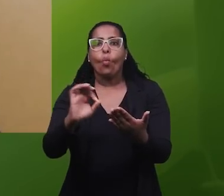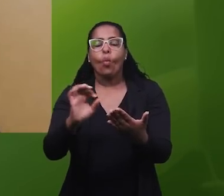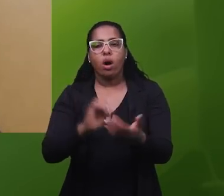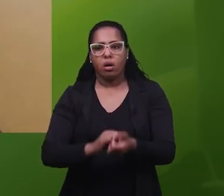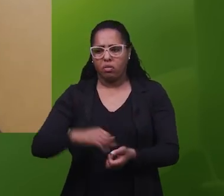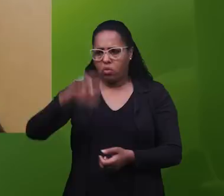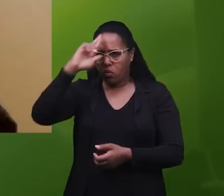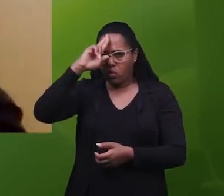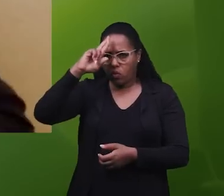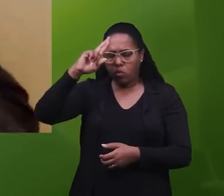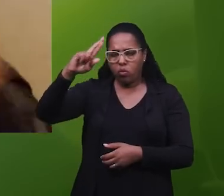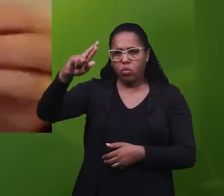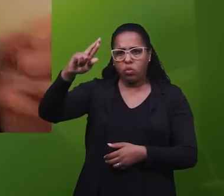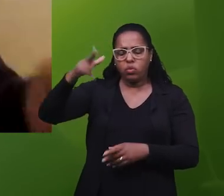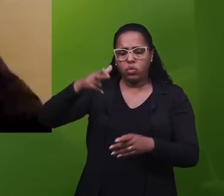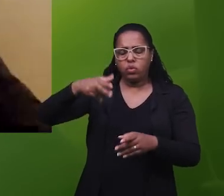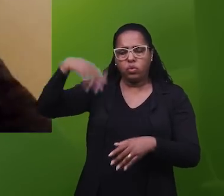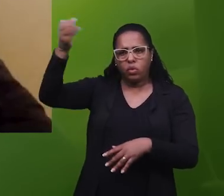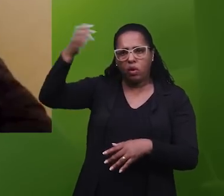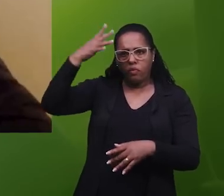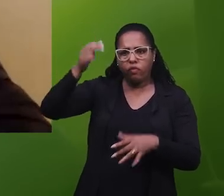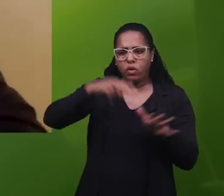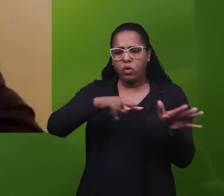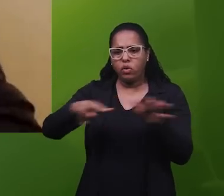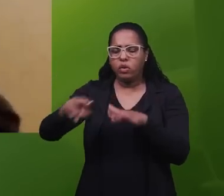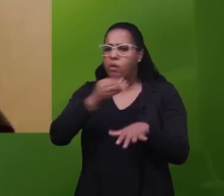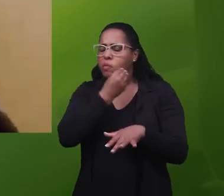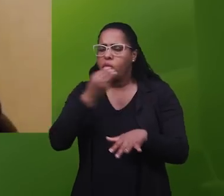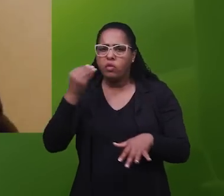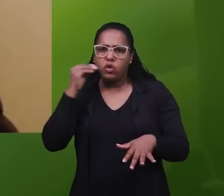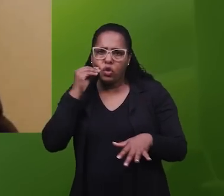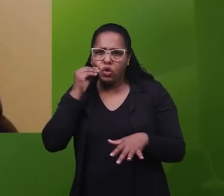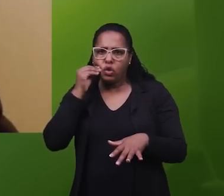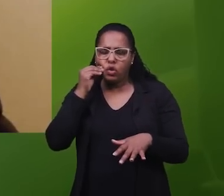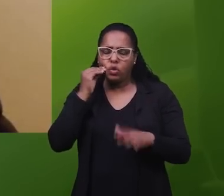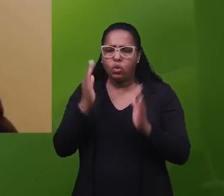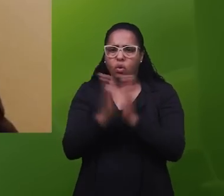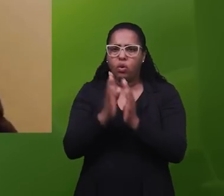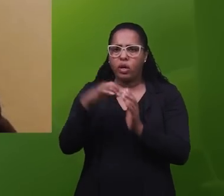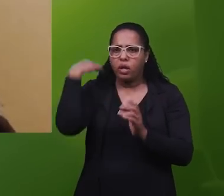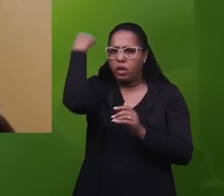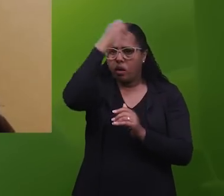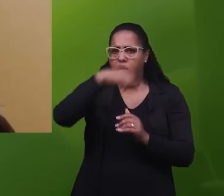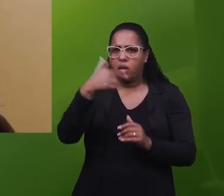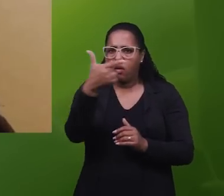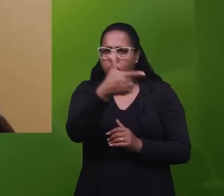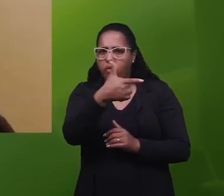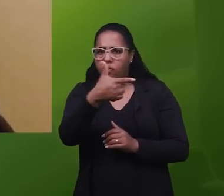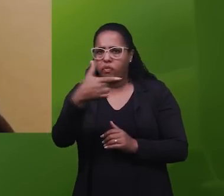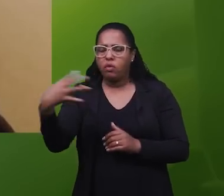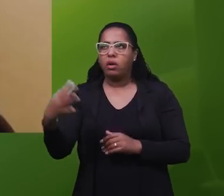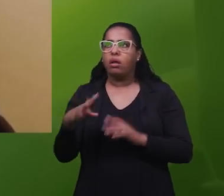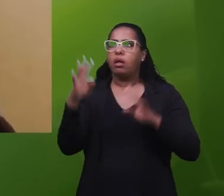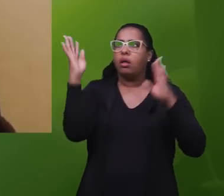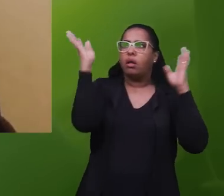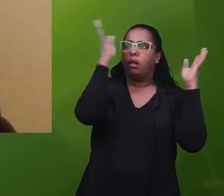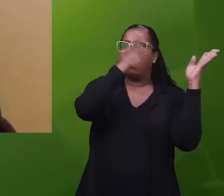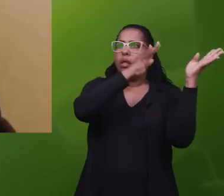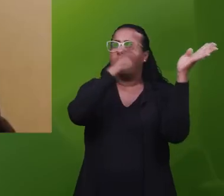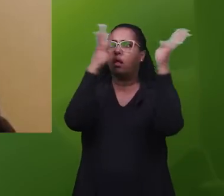aí o Senhor orientou, é uma semana de jejum, oração 24 horas, ele está totalmente alheio a